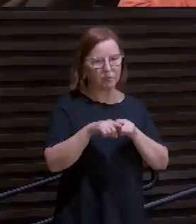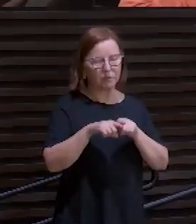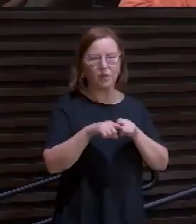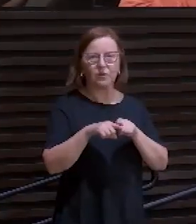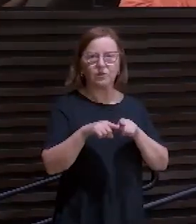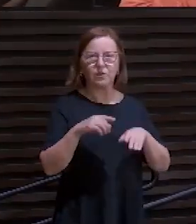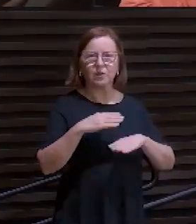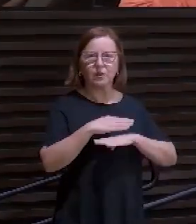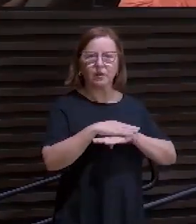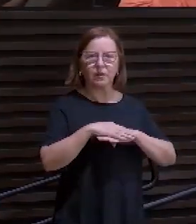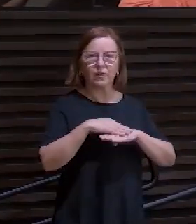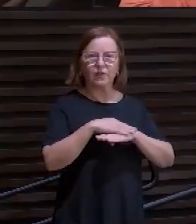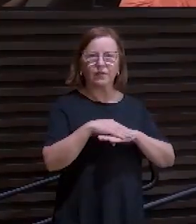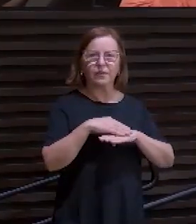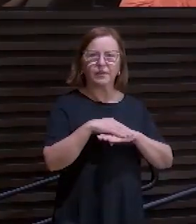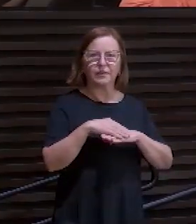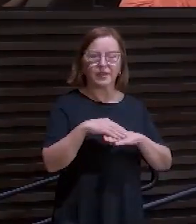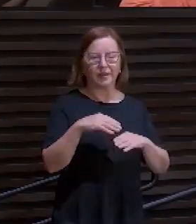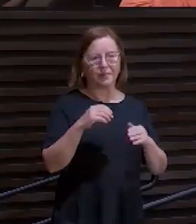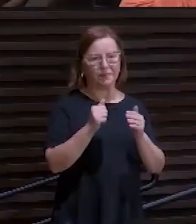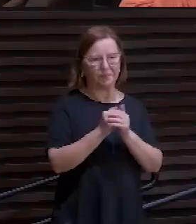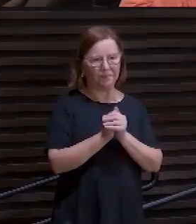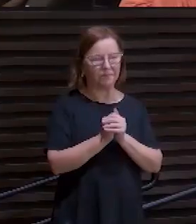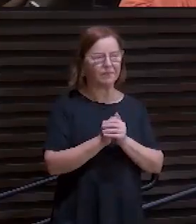ele. Amém.